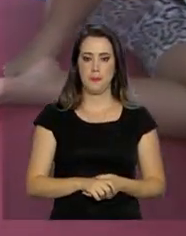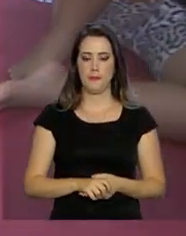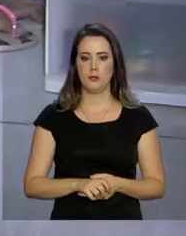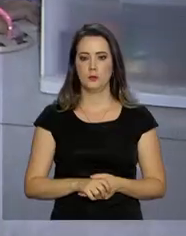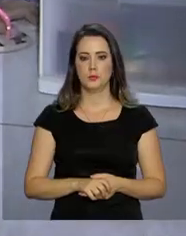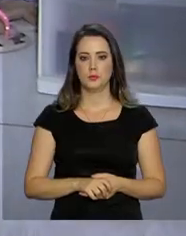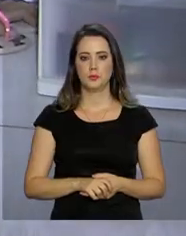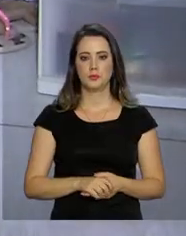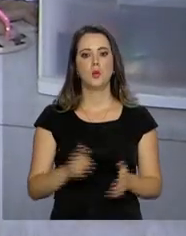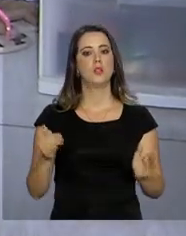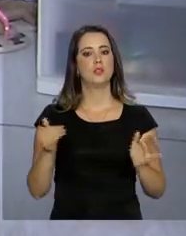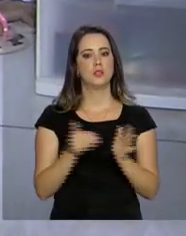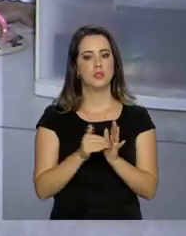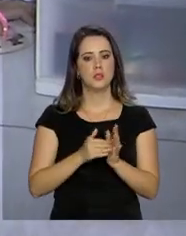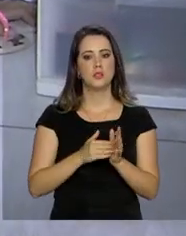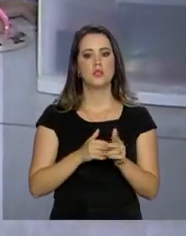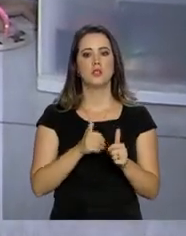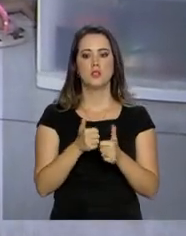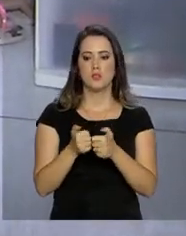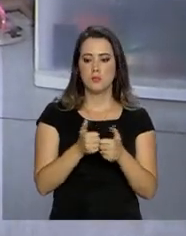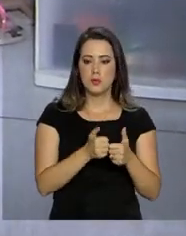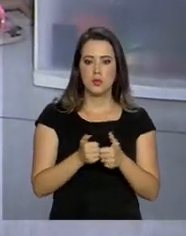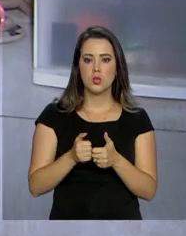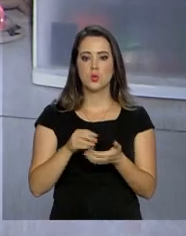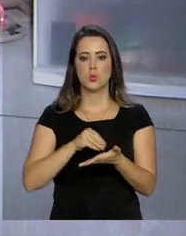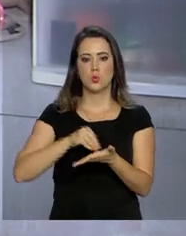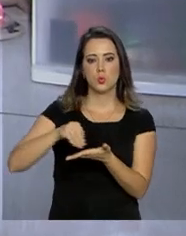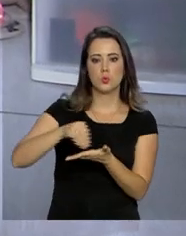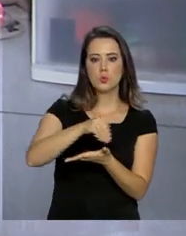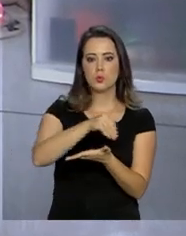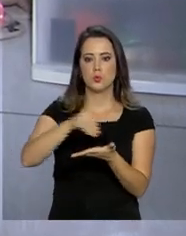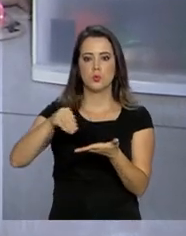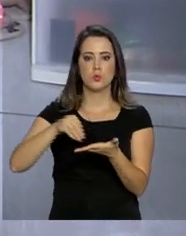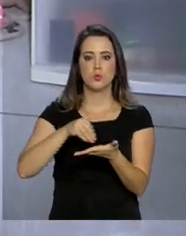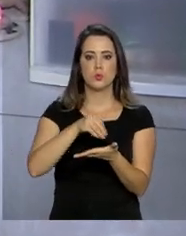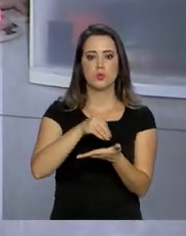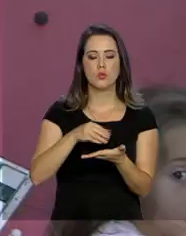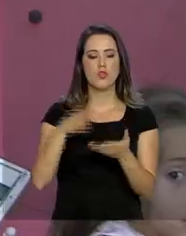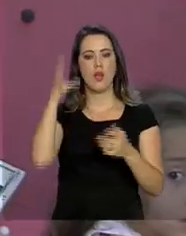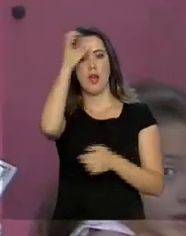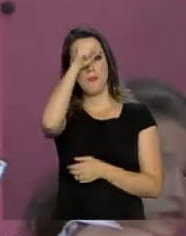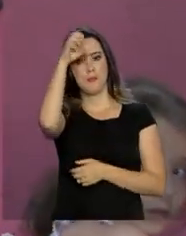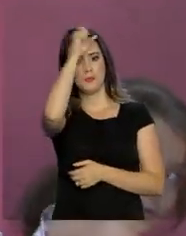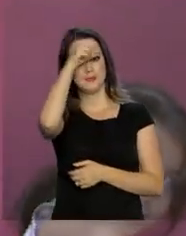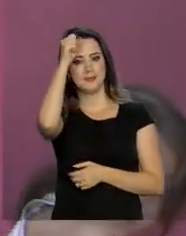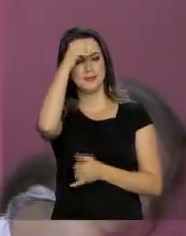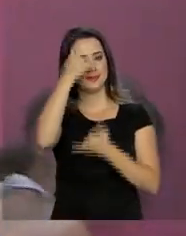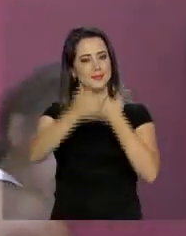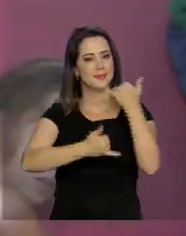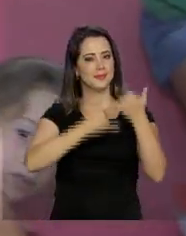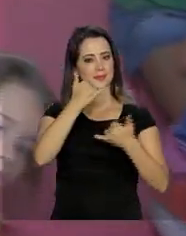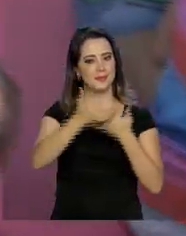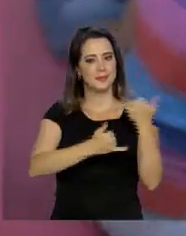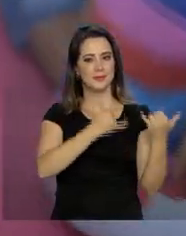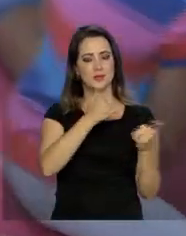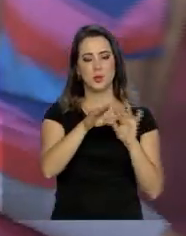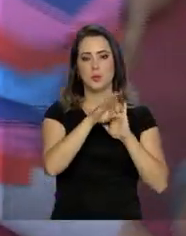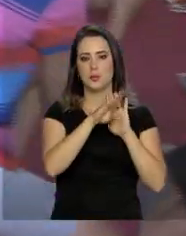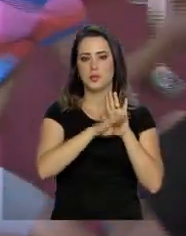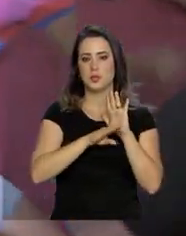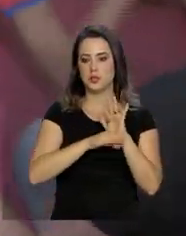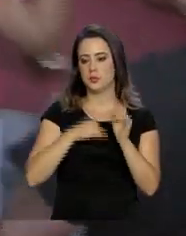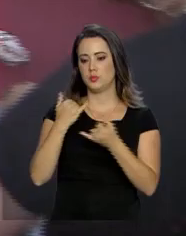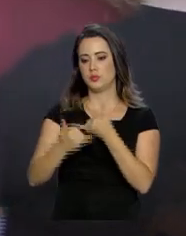ou até mesmo nos jogos aqui a criançada aprende brincando o projeto lúdico e sócio